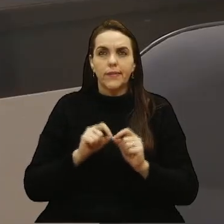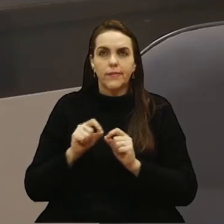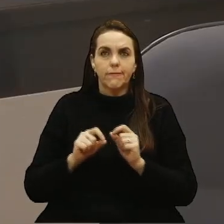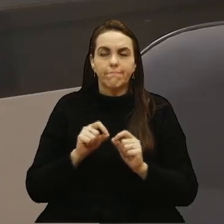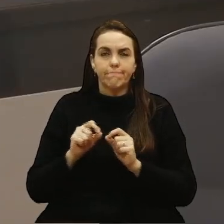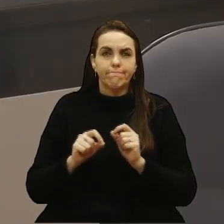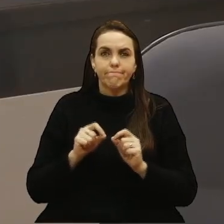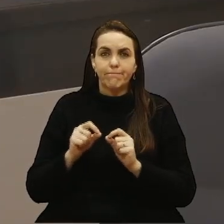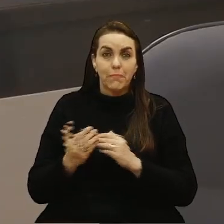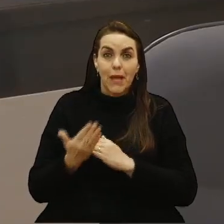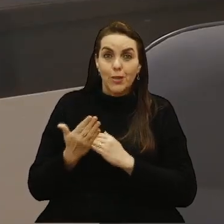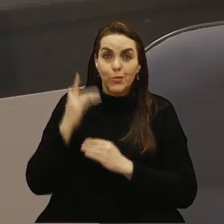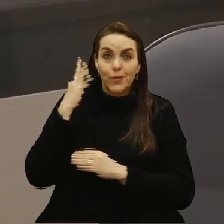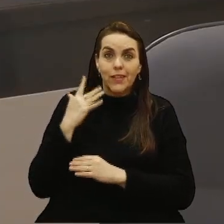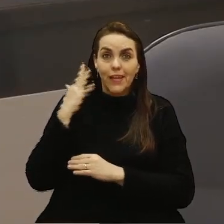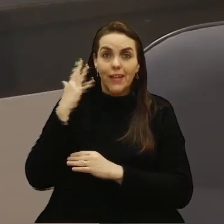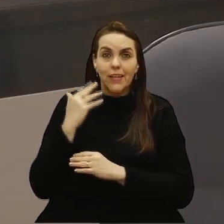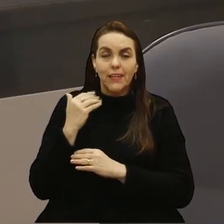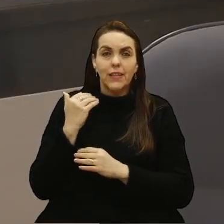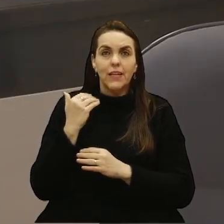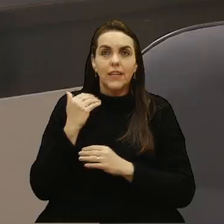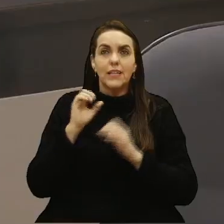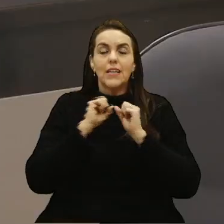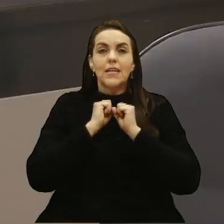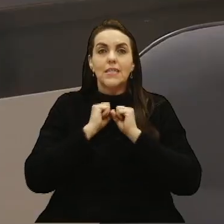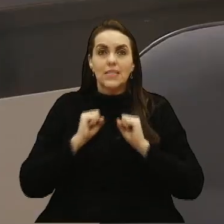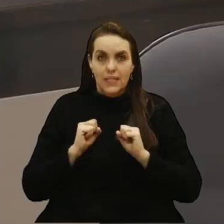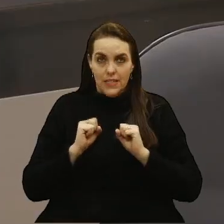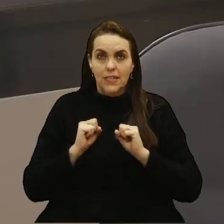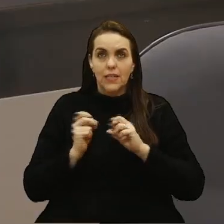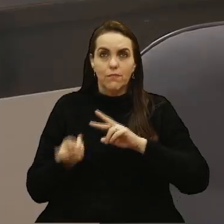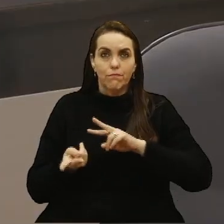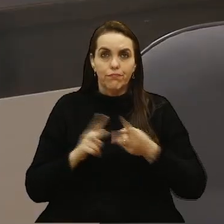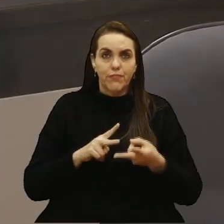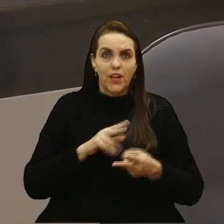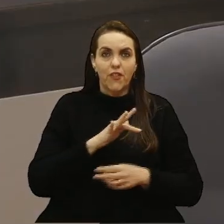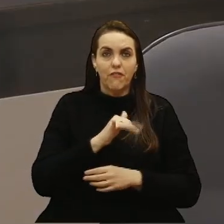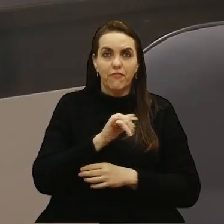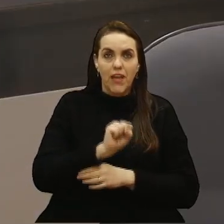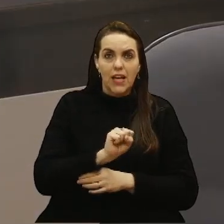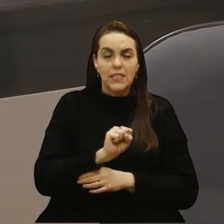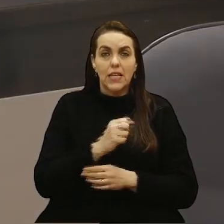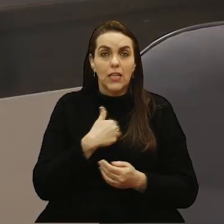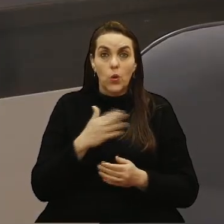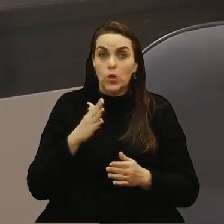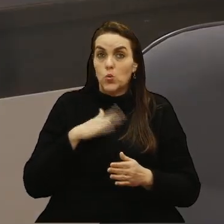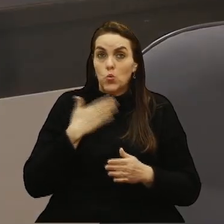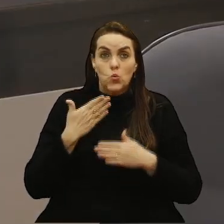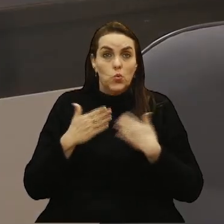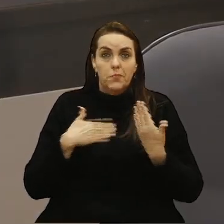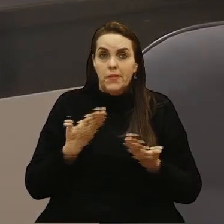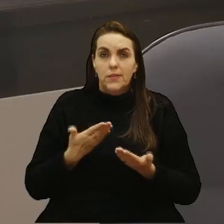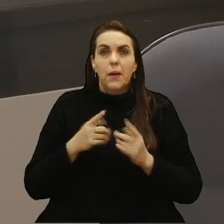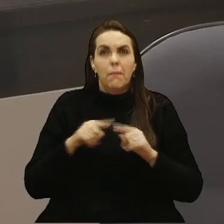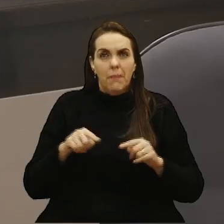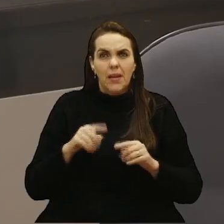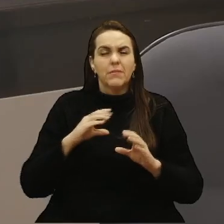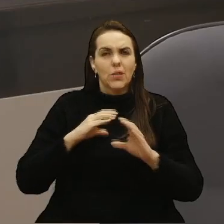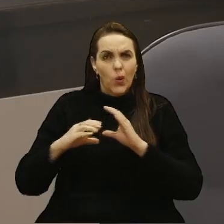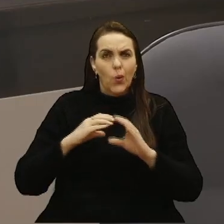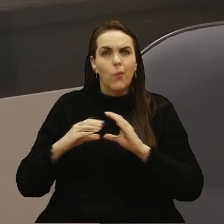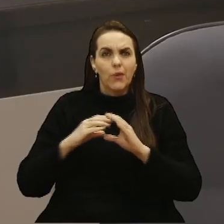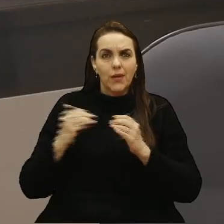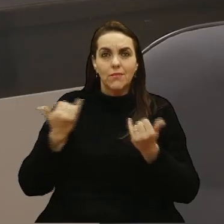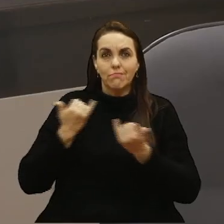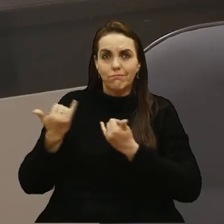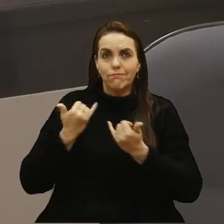troca da, me ajuda, Day? Das secretarias ali que teve, da fase e tal. Então, às vezes, a gente é pego de surpresa, mas seria bom ter mais comunicação com nós